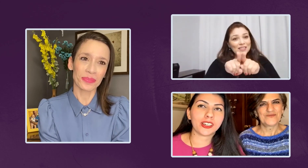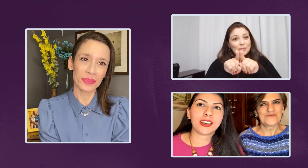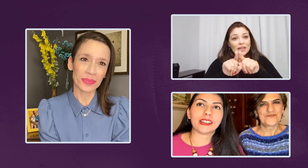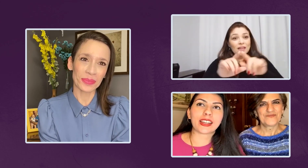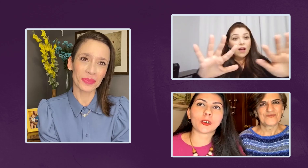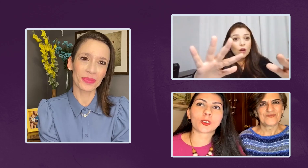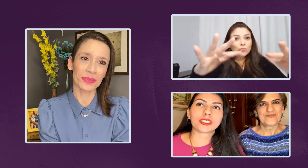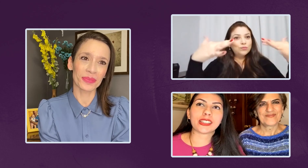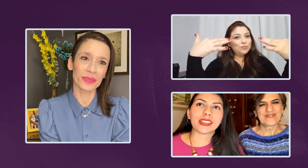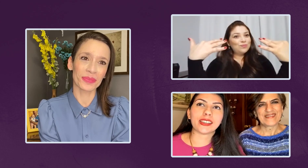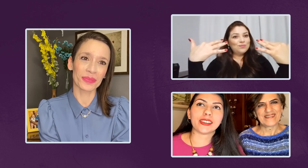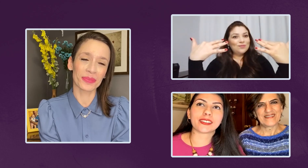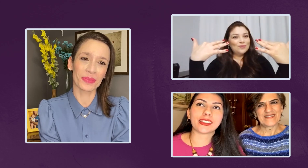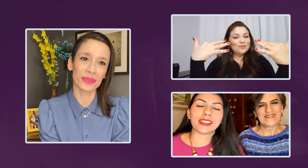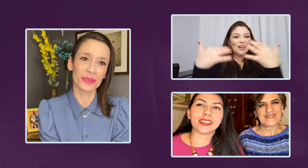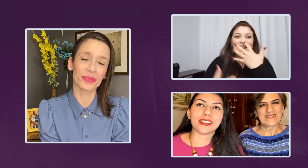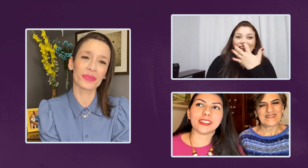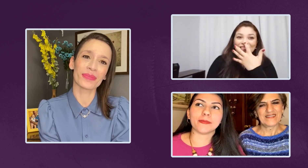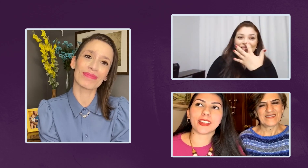assistindo e a todos que